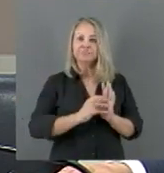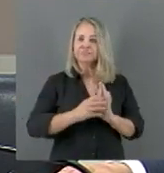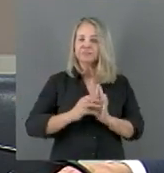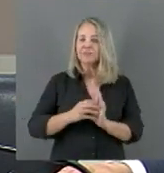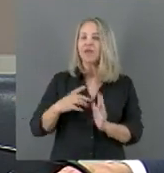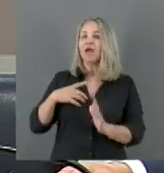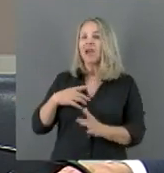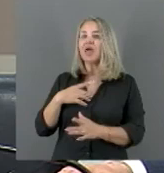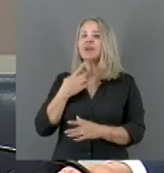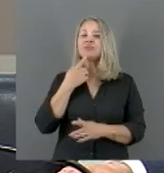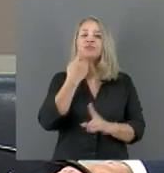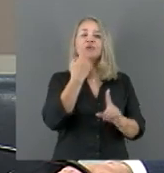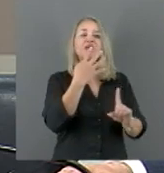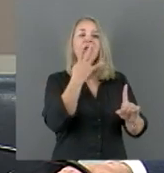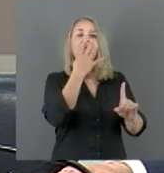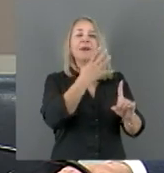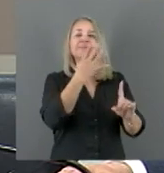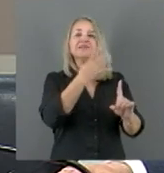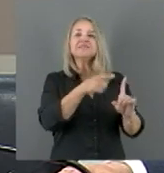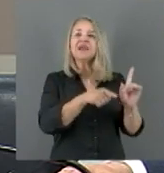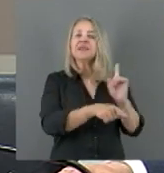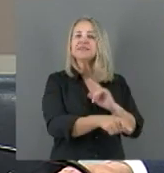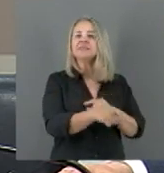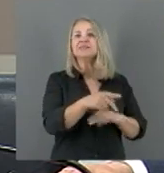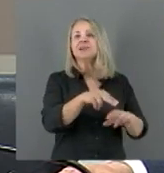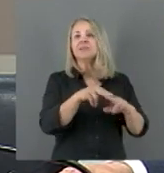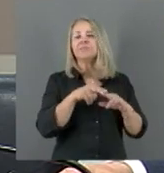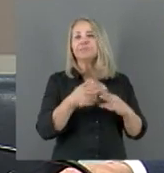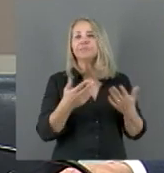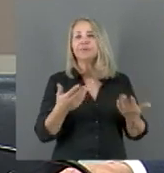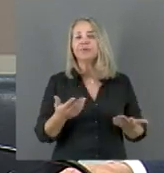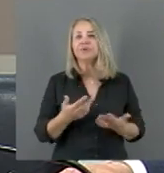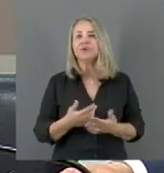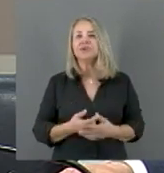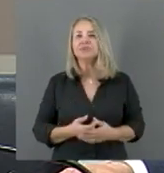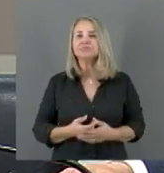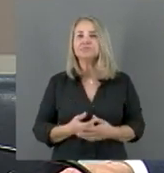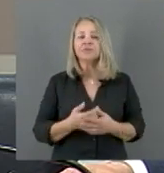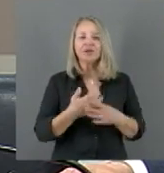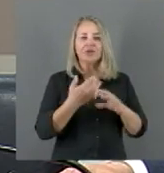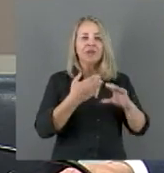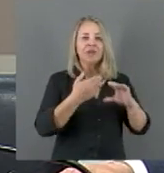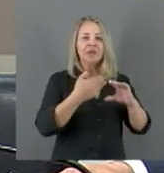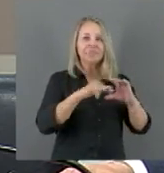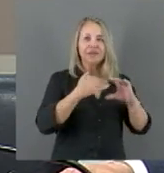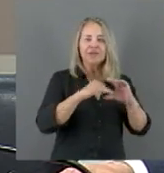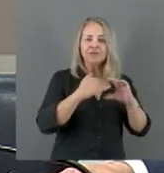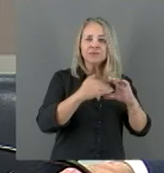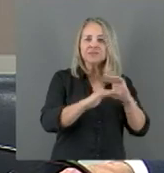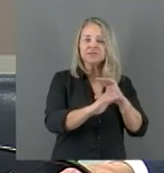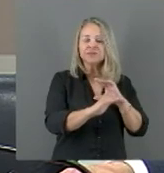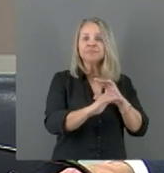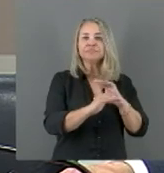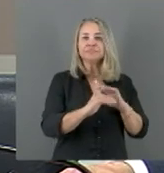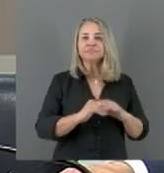seriamente ameaçada por meio de e-mails em que